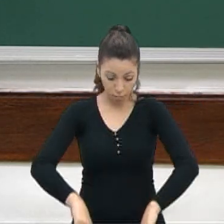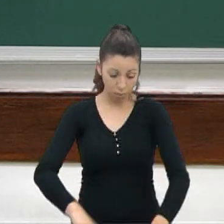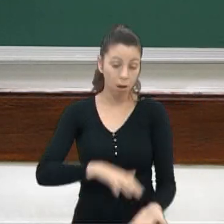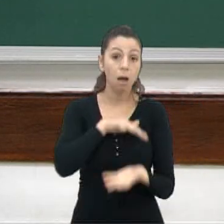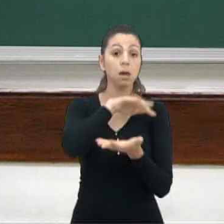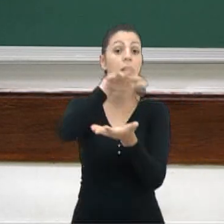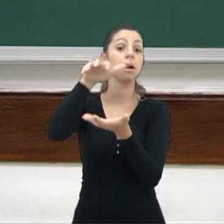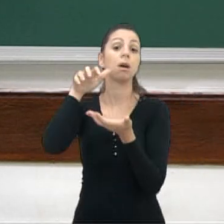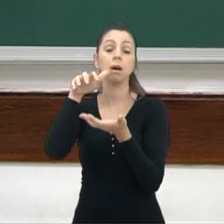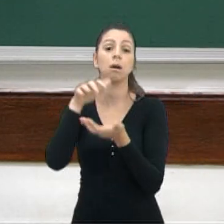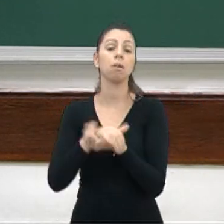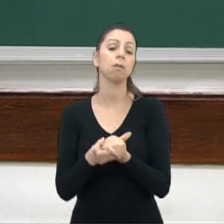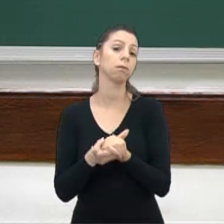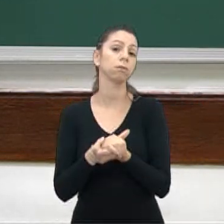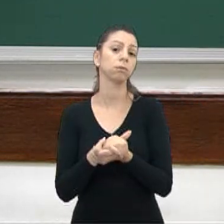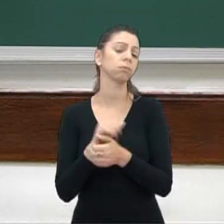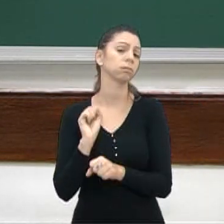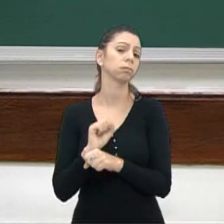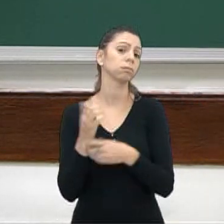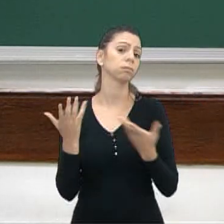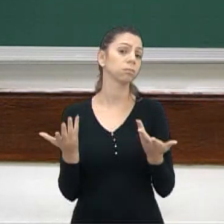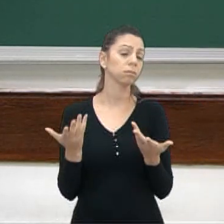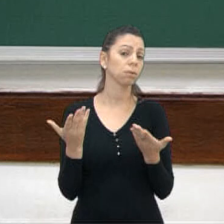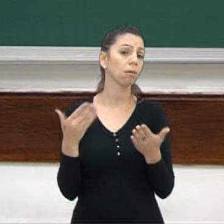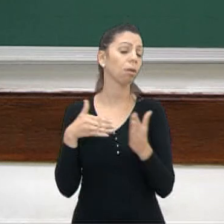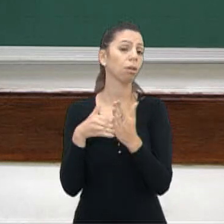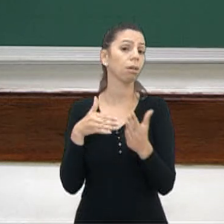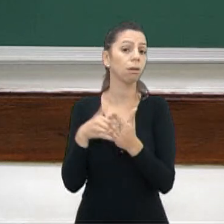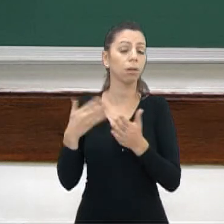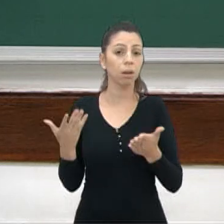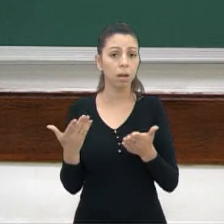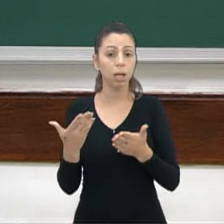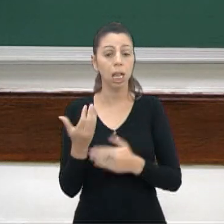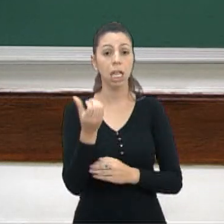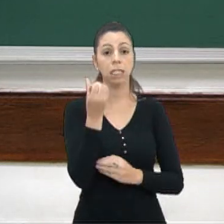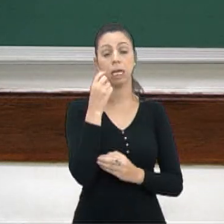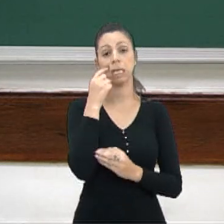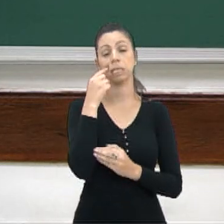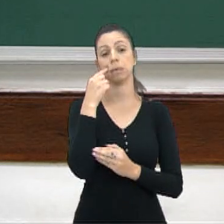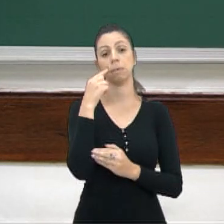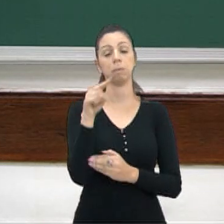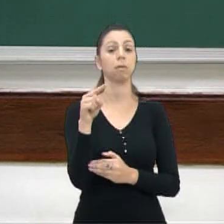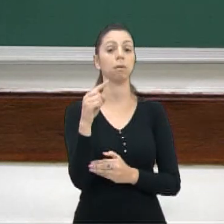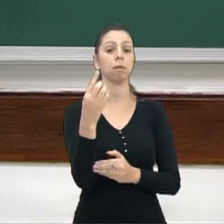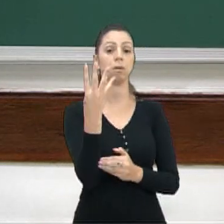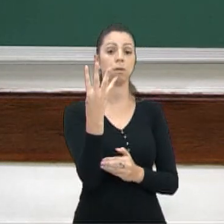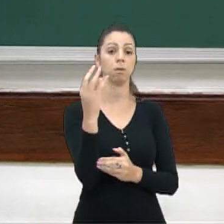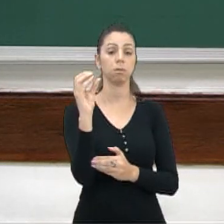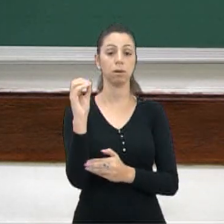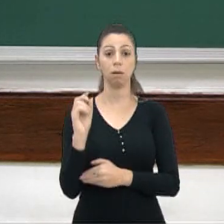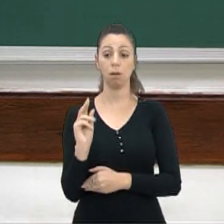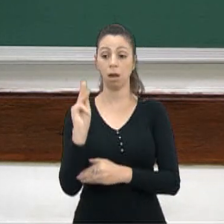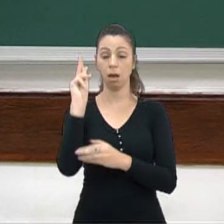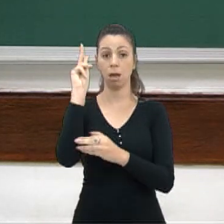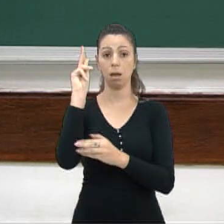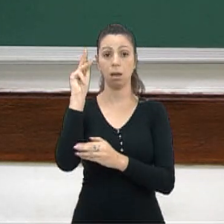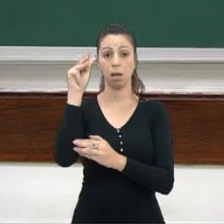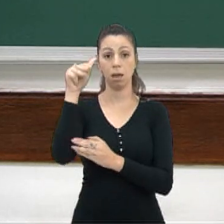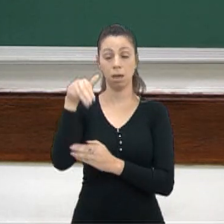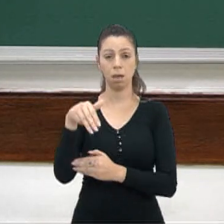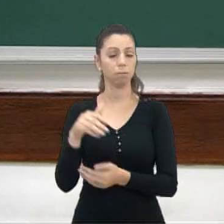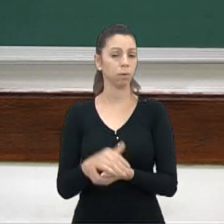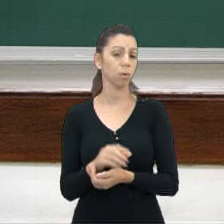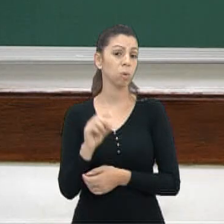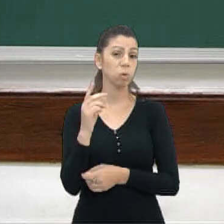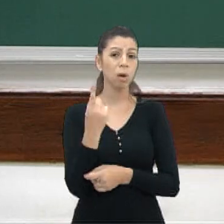que impede? De 6.400 quilômetros até o centro do planeta, somente